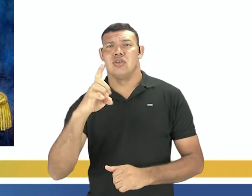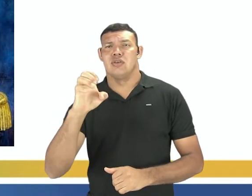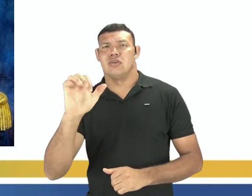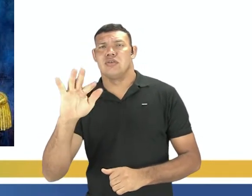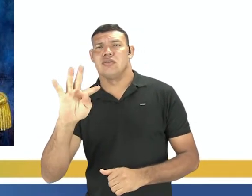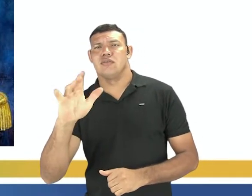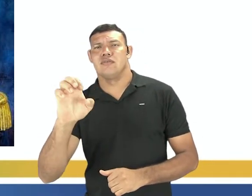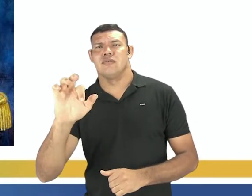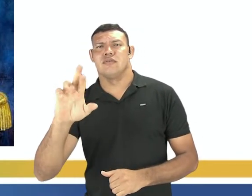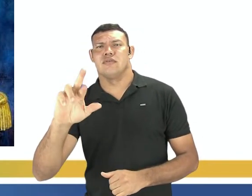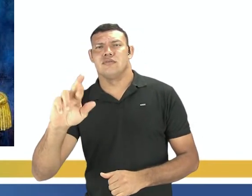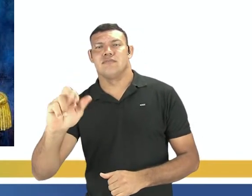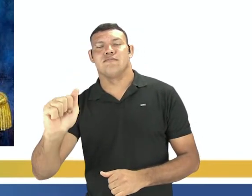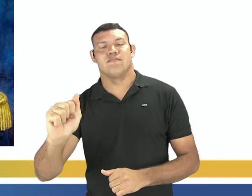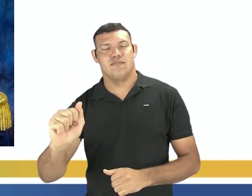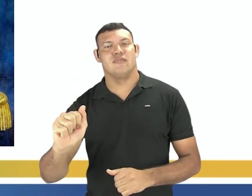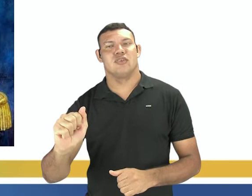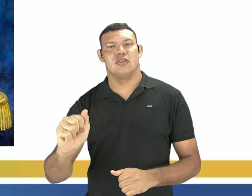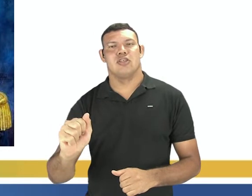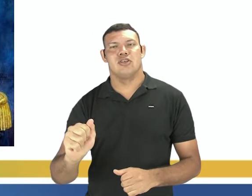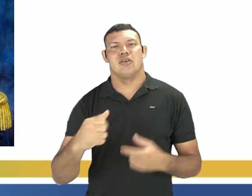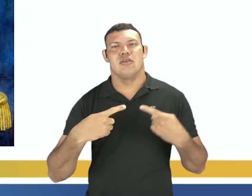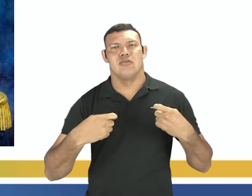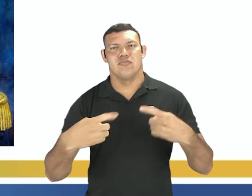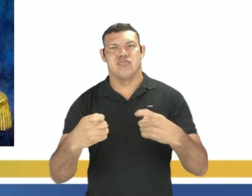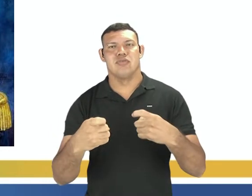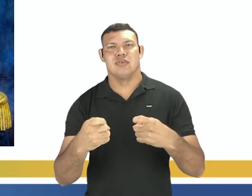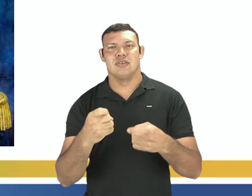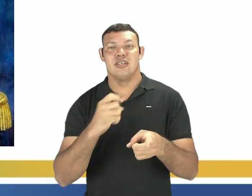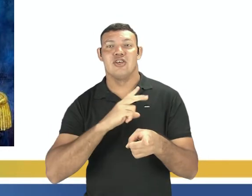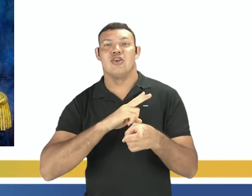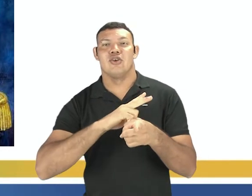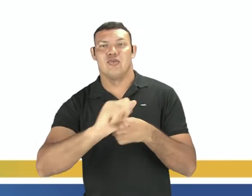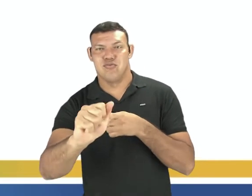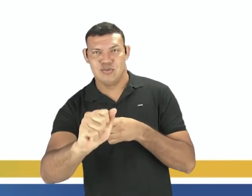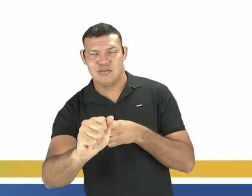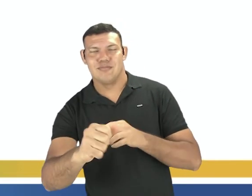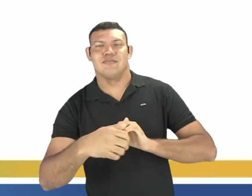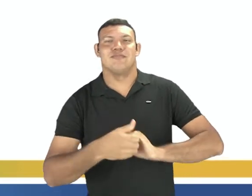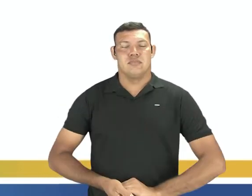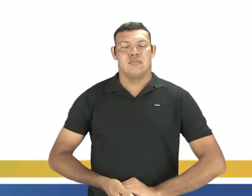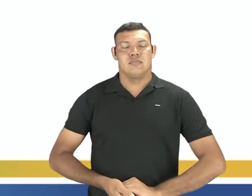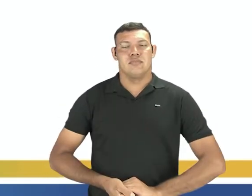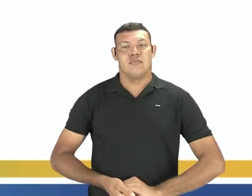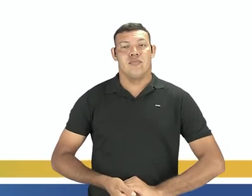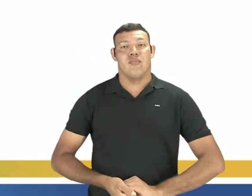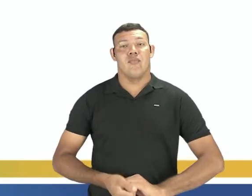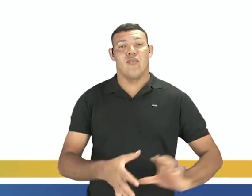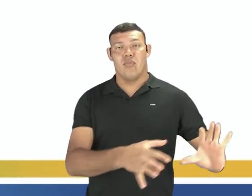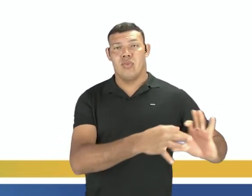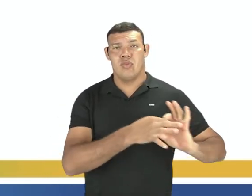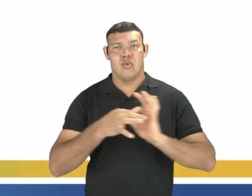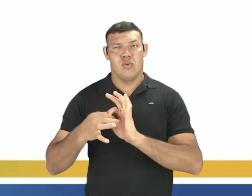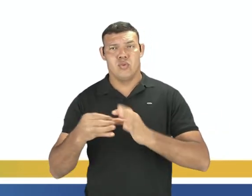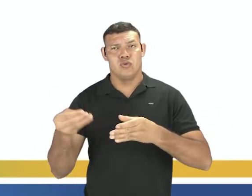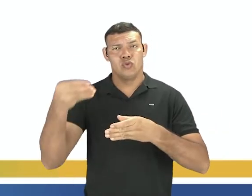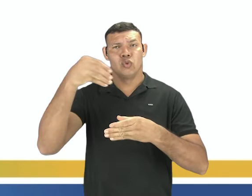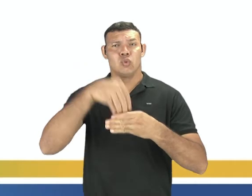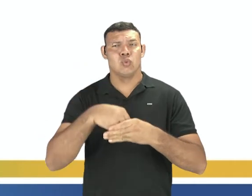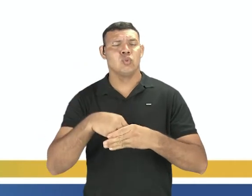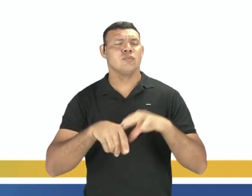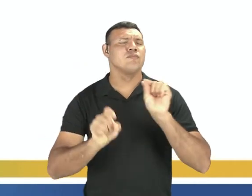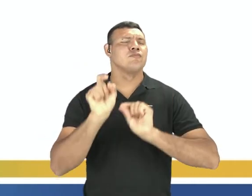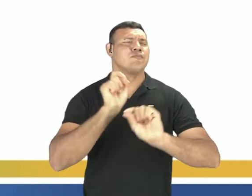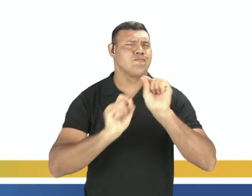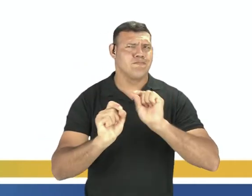autoritário, mas nessa segunda revolta armada, ele combate e acaba vencendo, né? Dentro desse contexto,